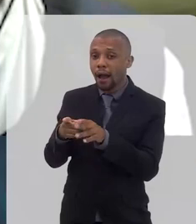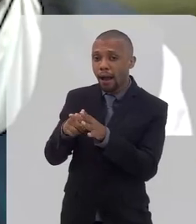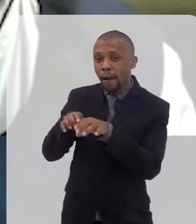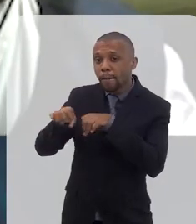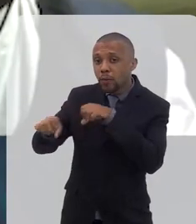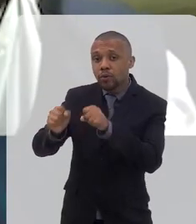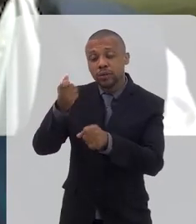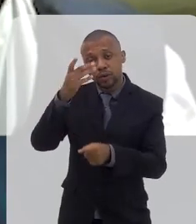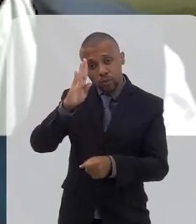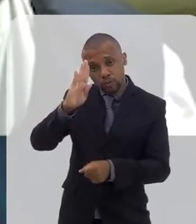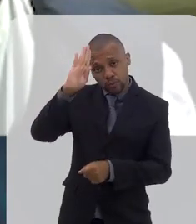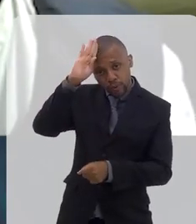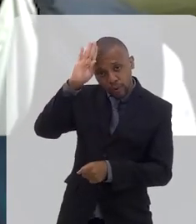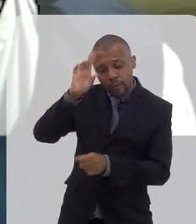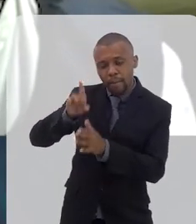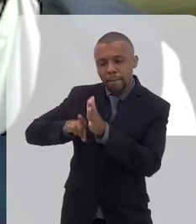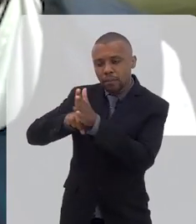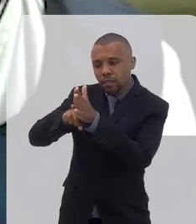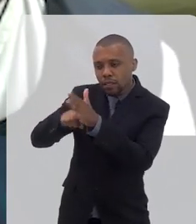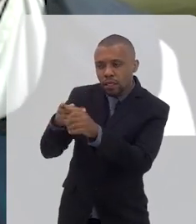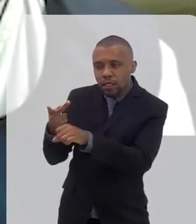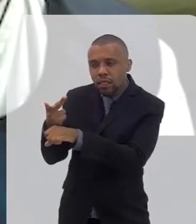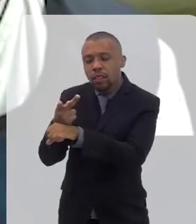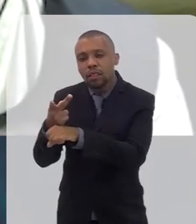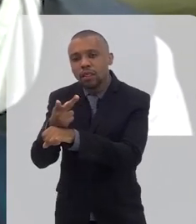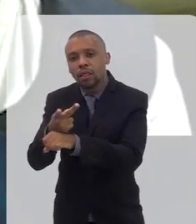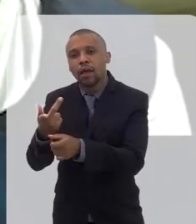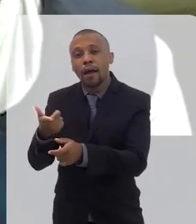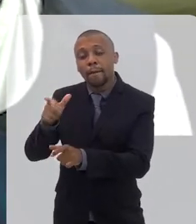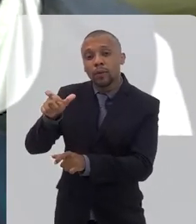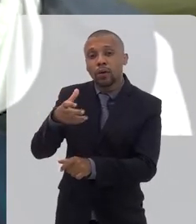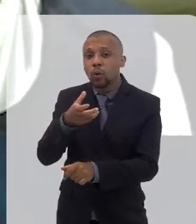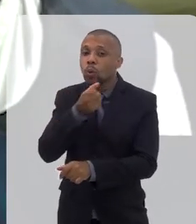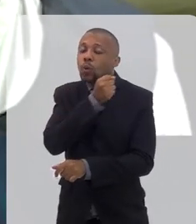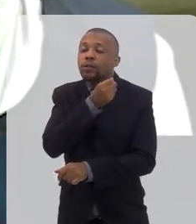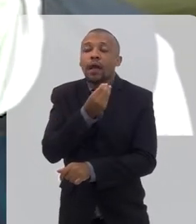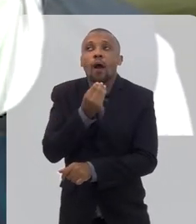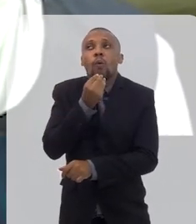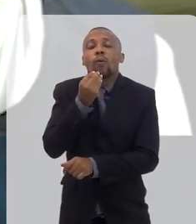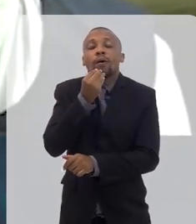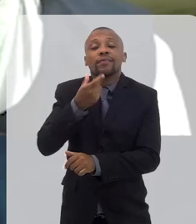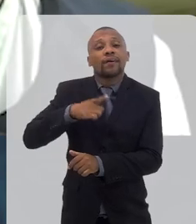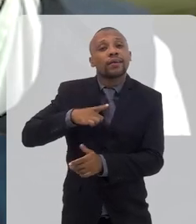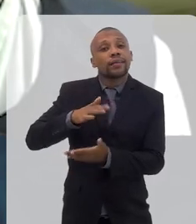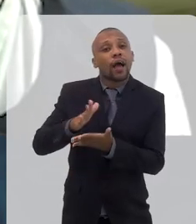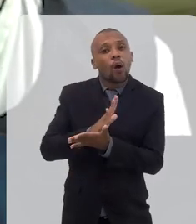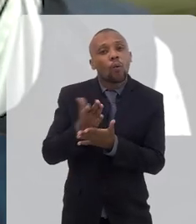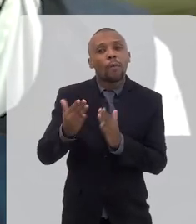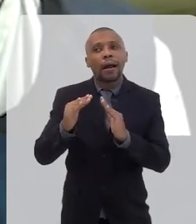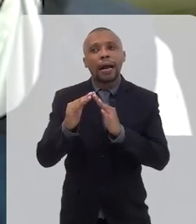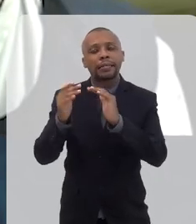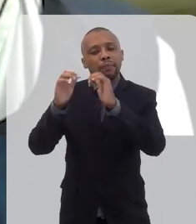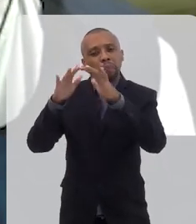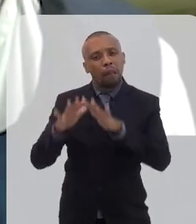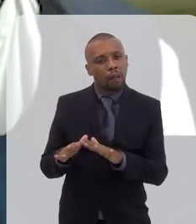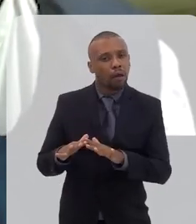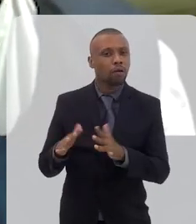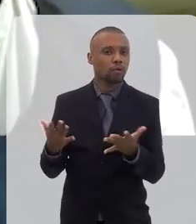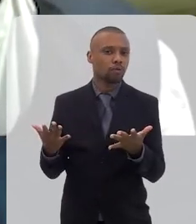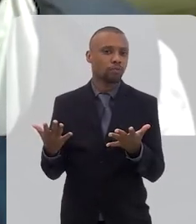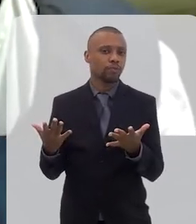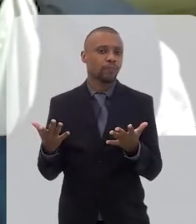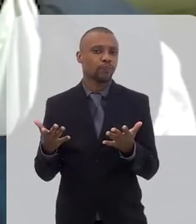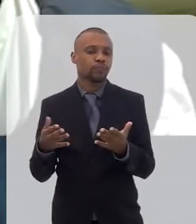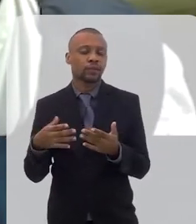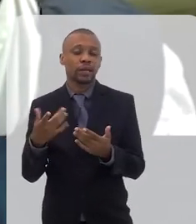dos bombeiros por sobreviventes, ver onde é mais provável que tivesse alguém, alguma casa. E